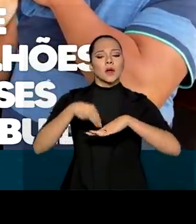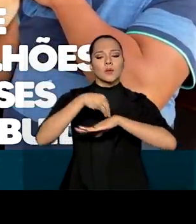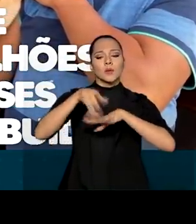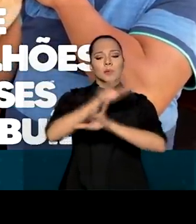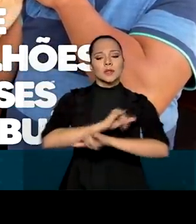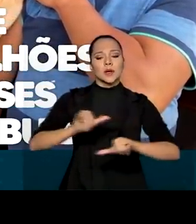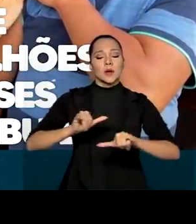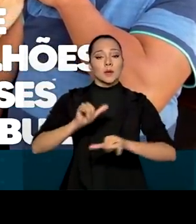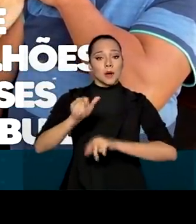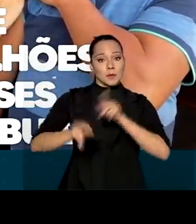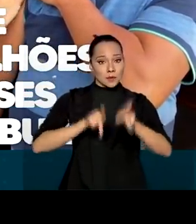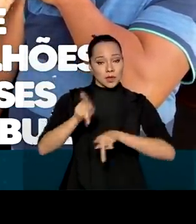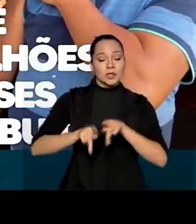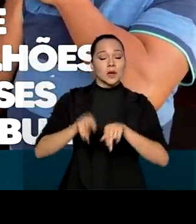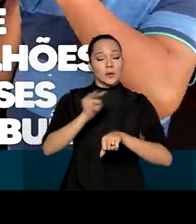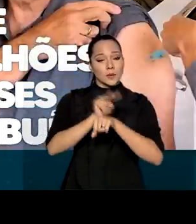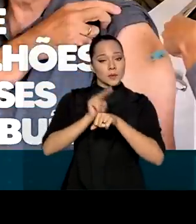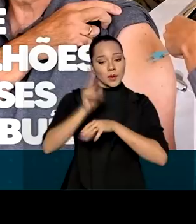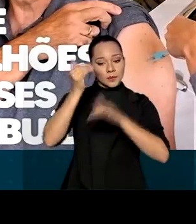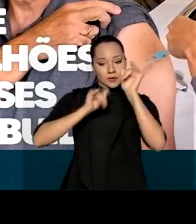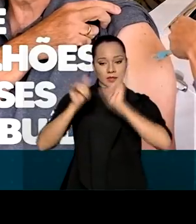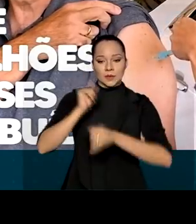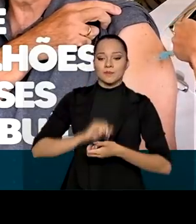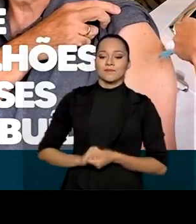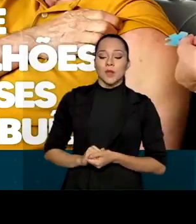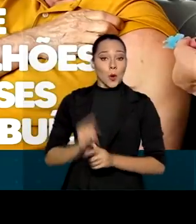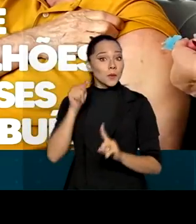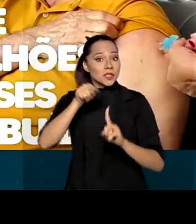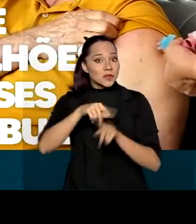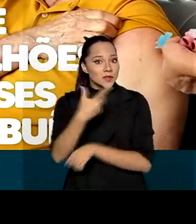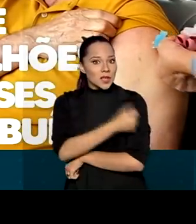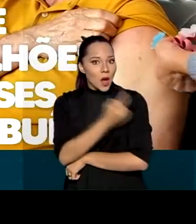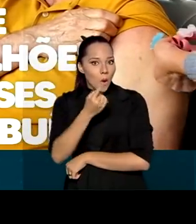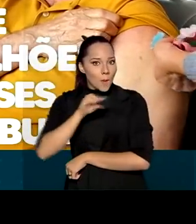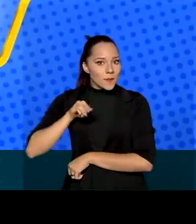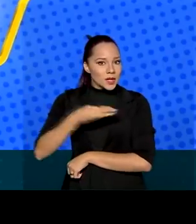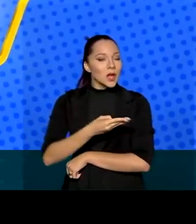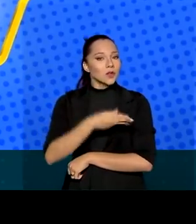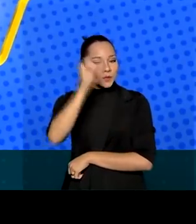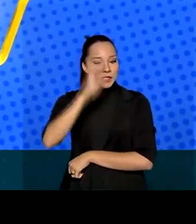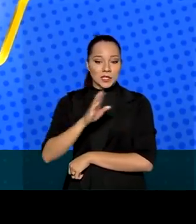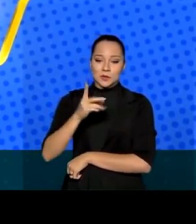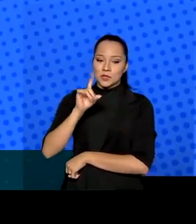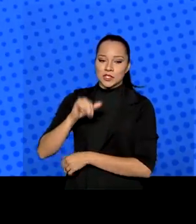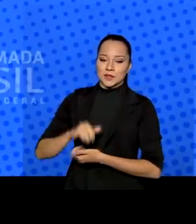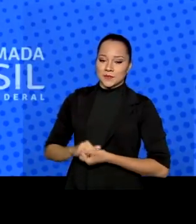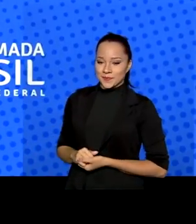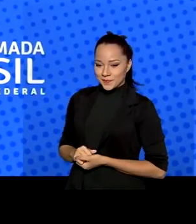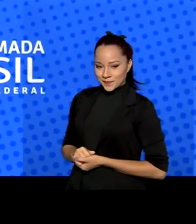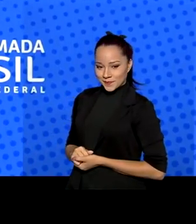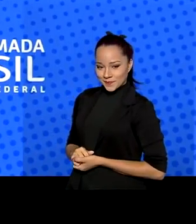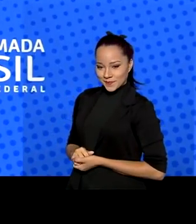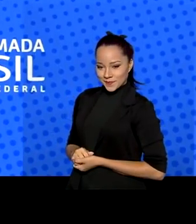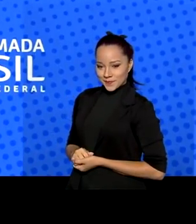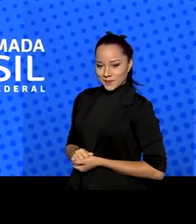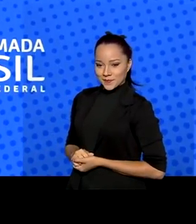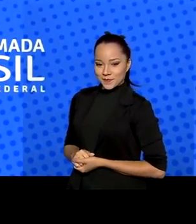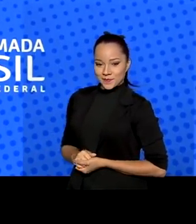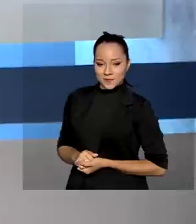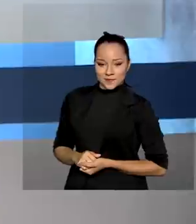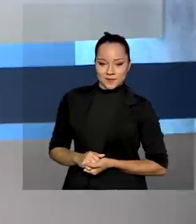engajamento da população e medidas de prevenção de um milhão de brasileiros por dia Brasil unido por uma Pátria